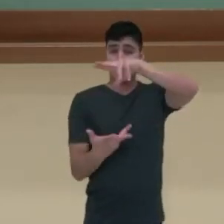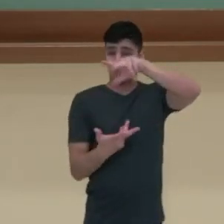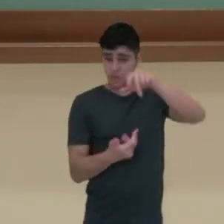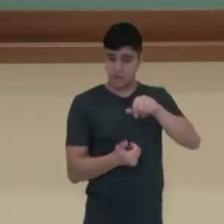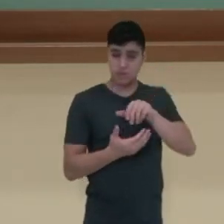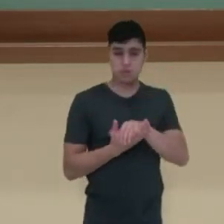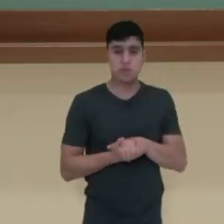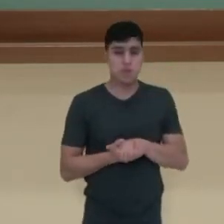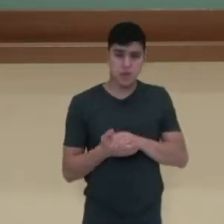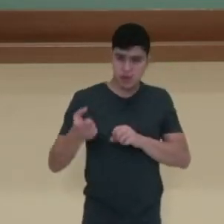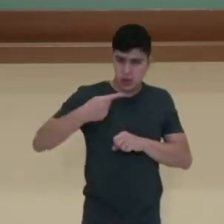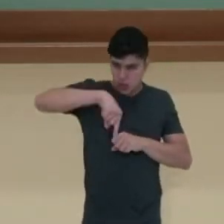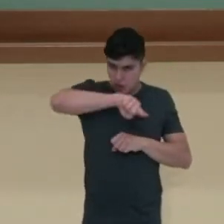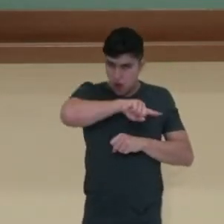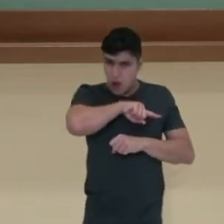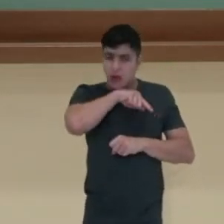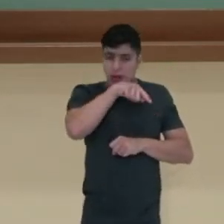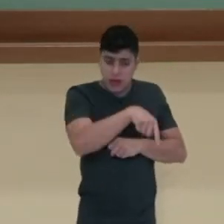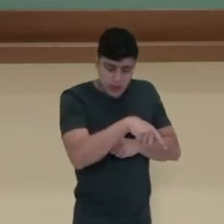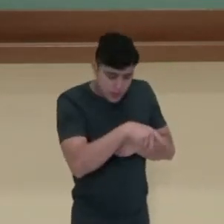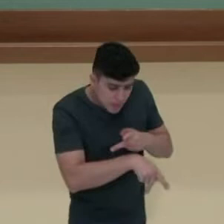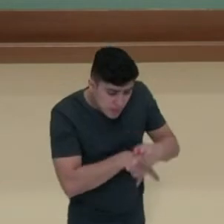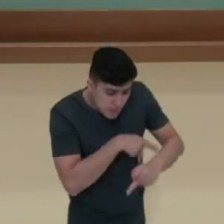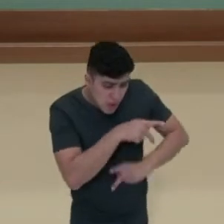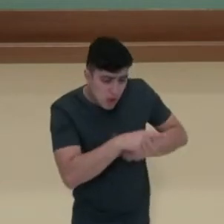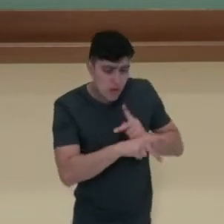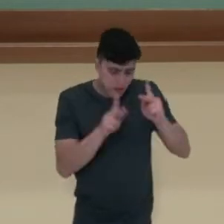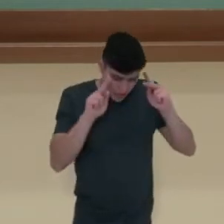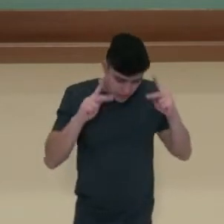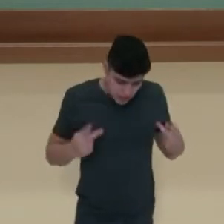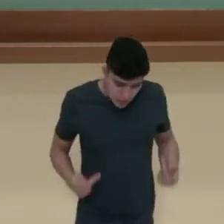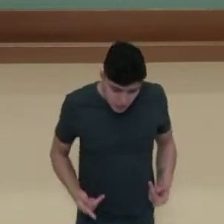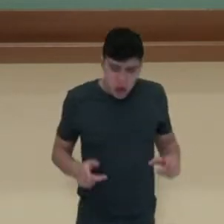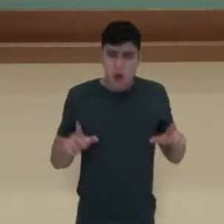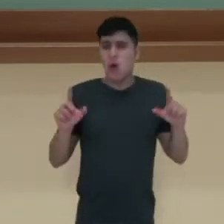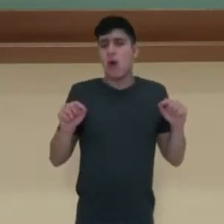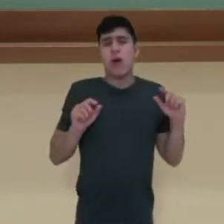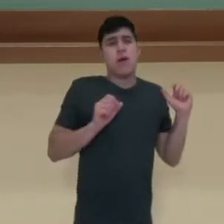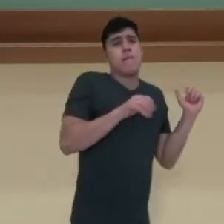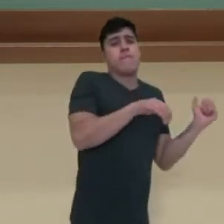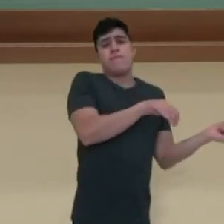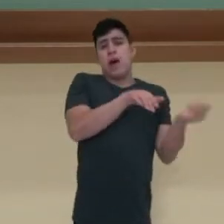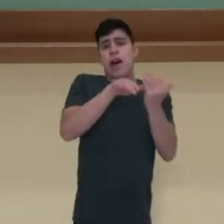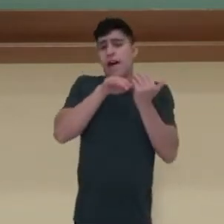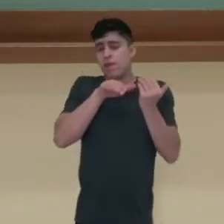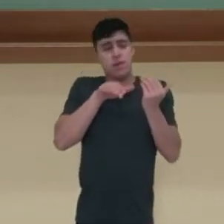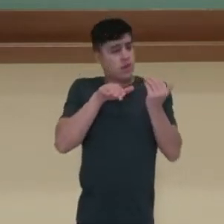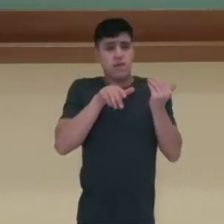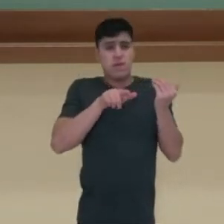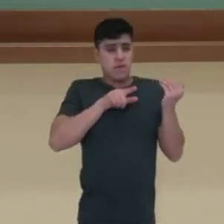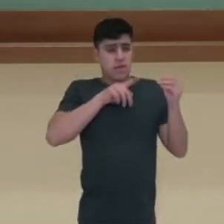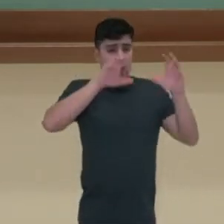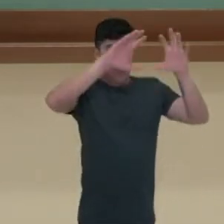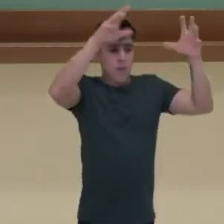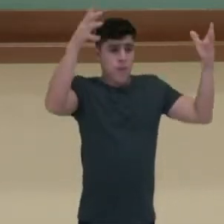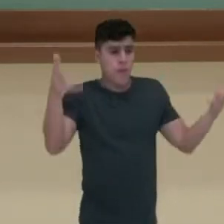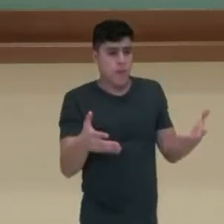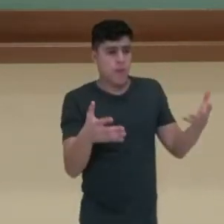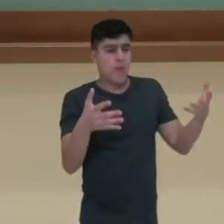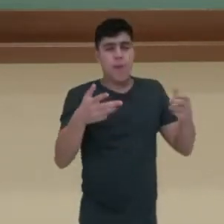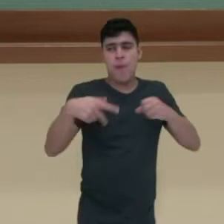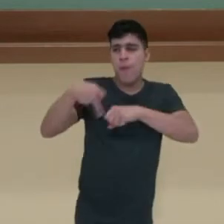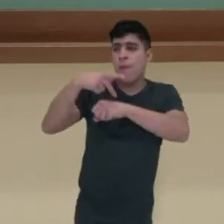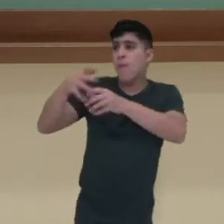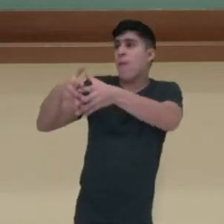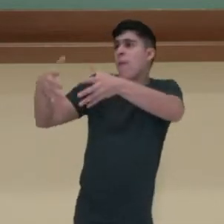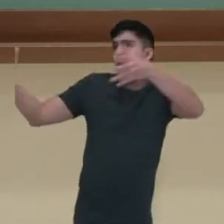a nossa população, nem a população de seres humanos está igualmente distribuída no planeta. Se você